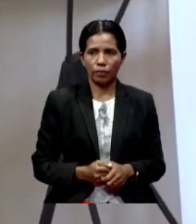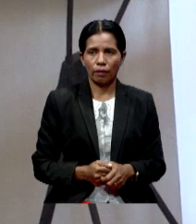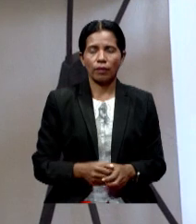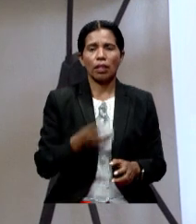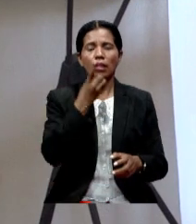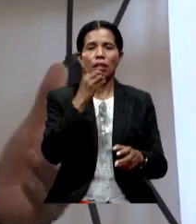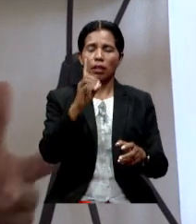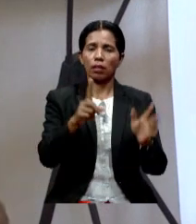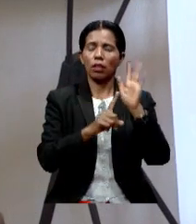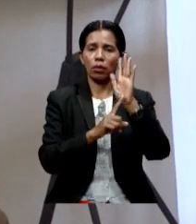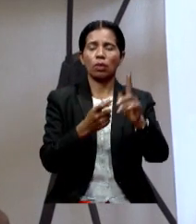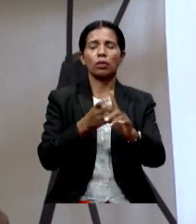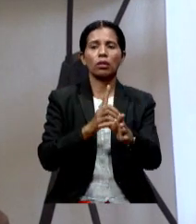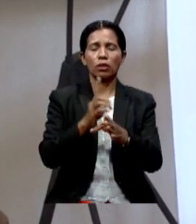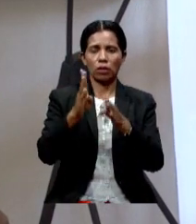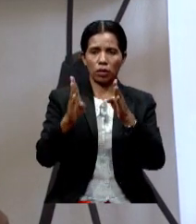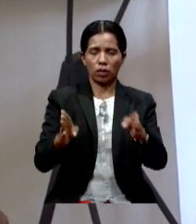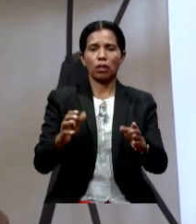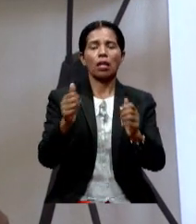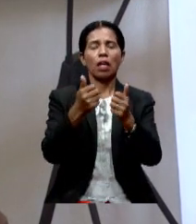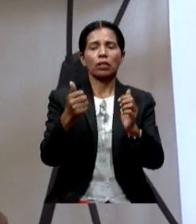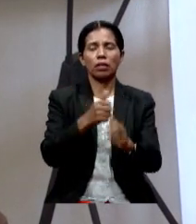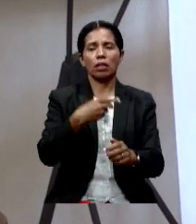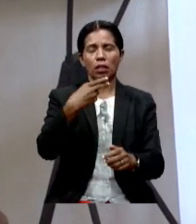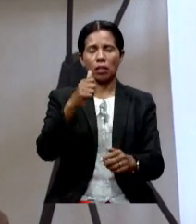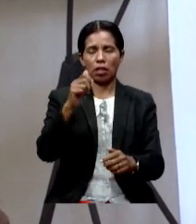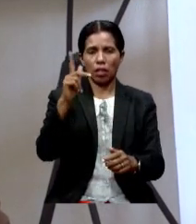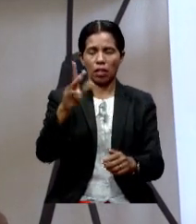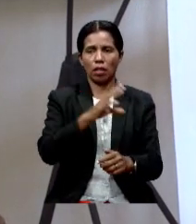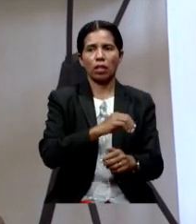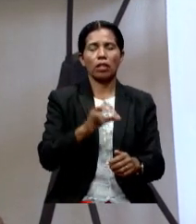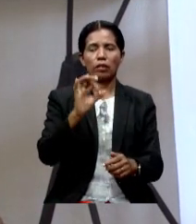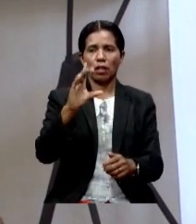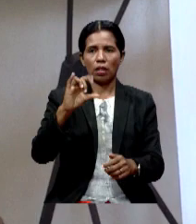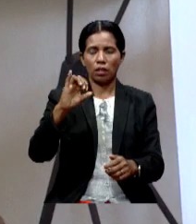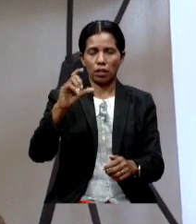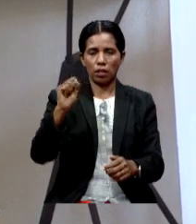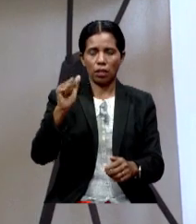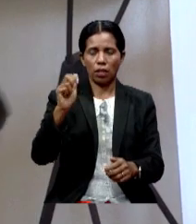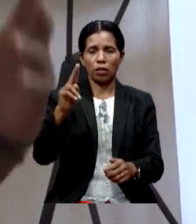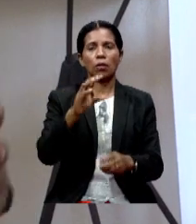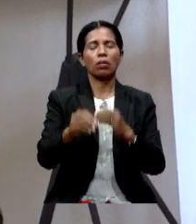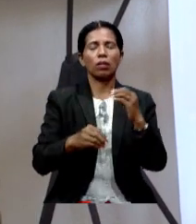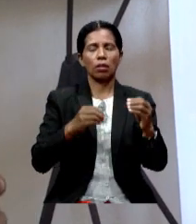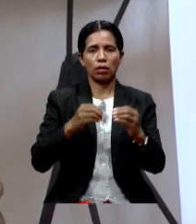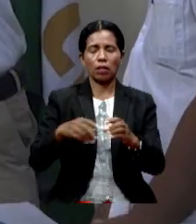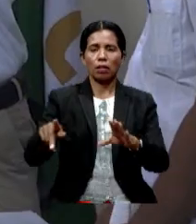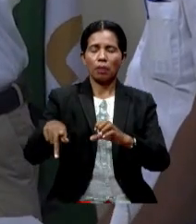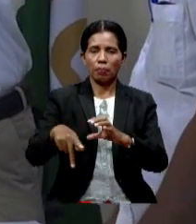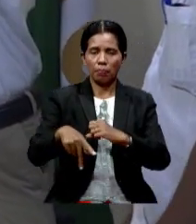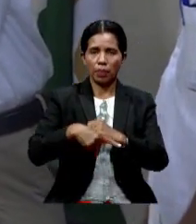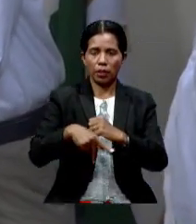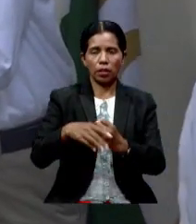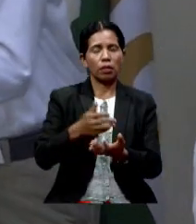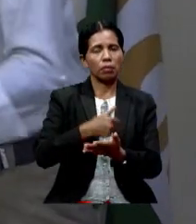Declaração né, ratou-se diretor executivo da Associação HAC, Feliciano da Costa Araújo, relaciona com a ligação Partido Vencedor Sinerte